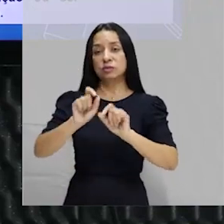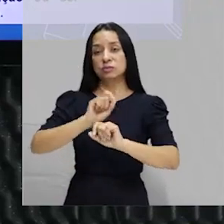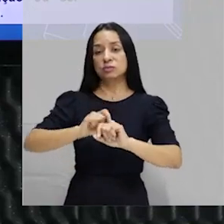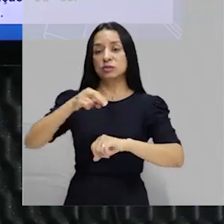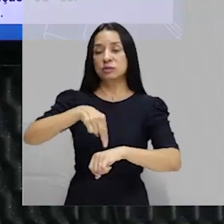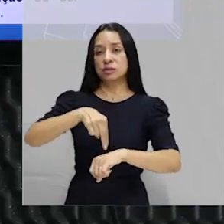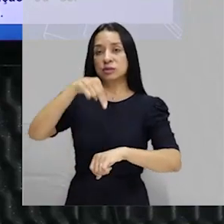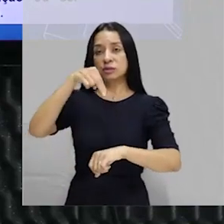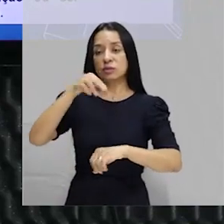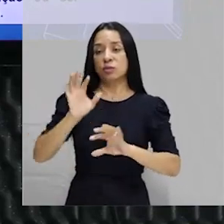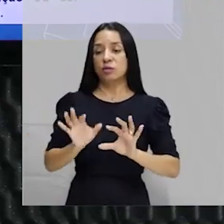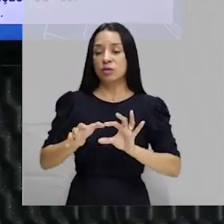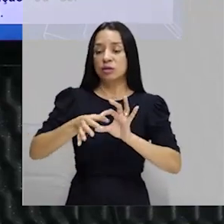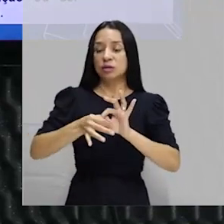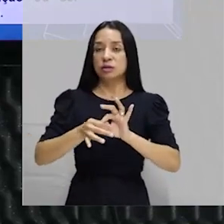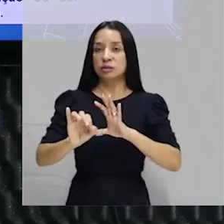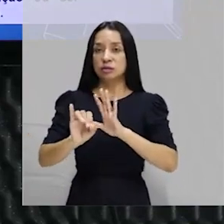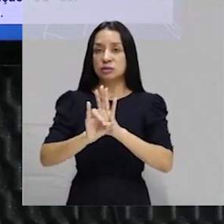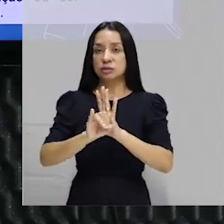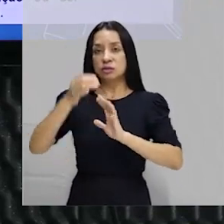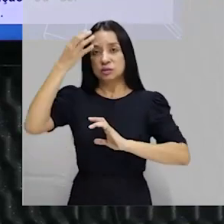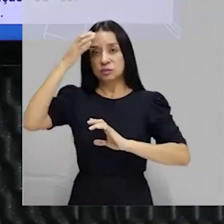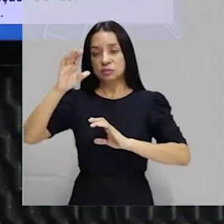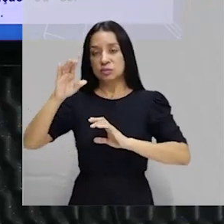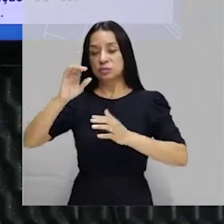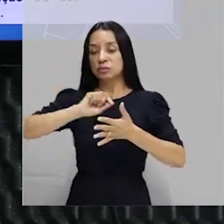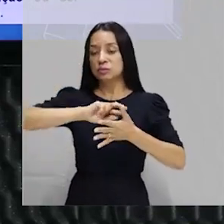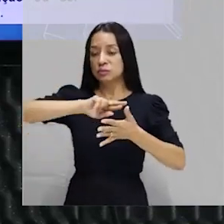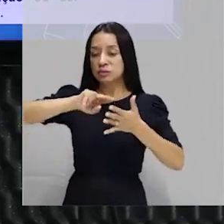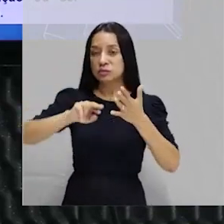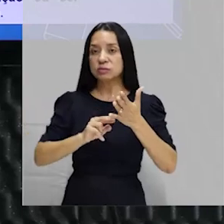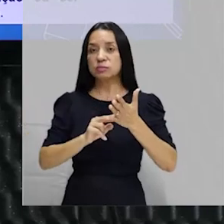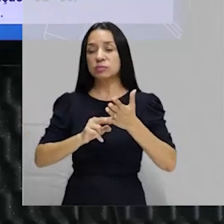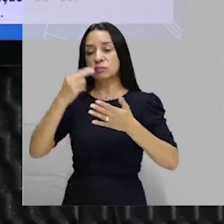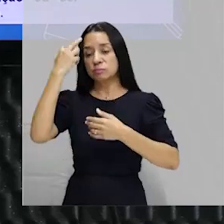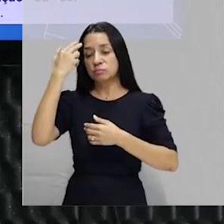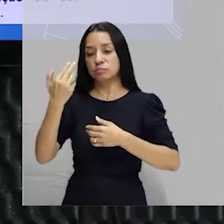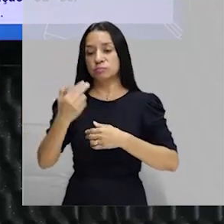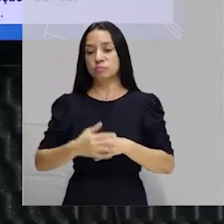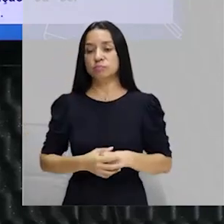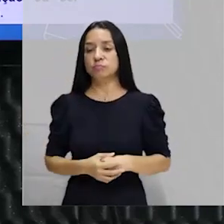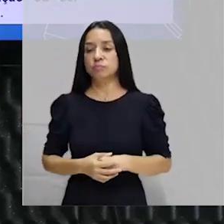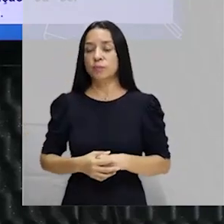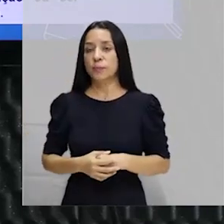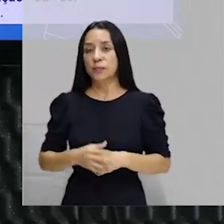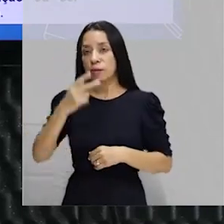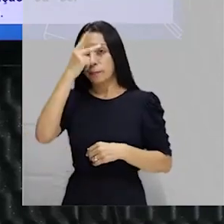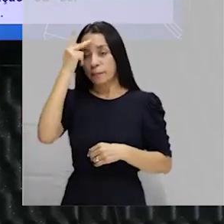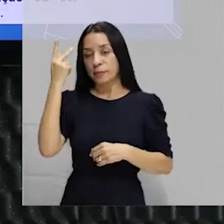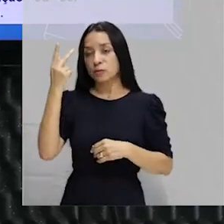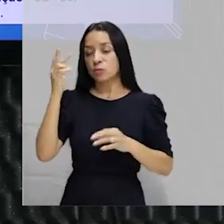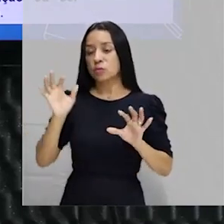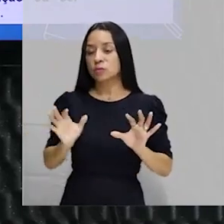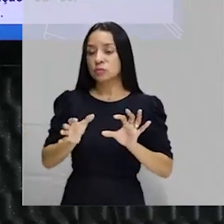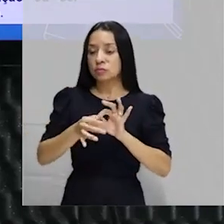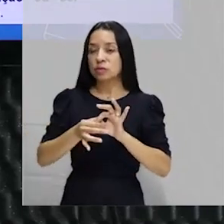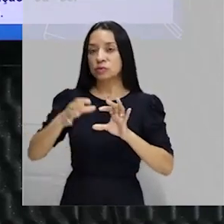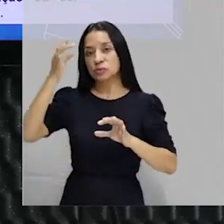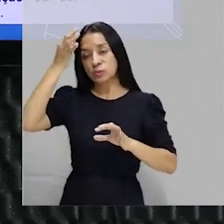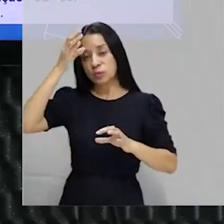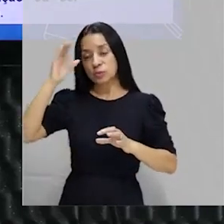de pertencimento, vai ter um sentimento de ligação entre si, ou seja, traços que vão identificar essa população,